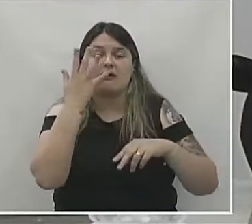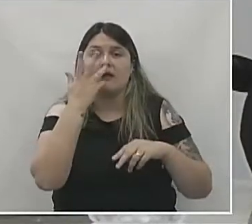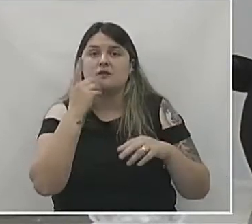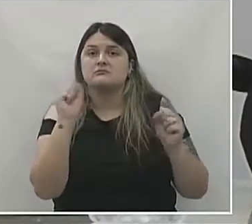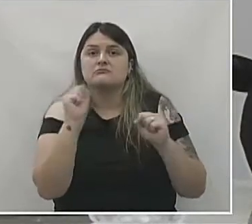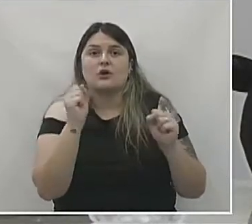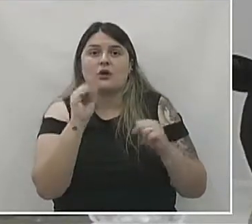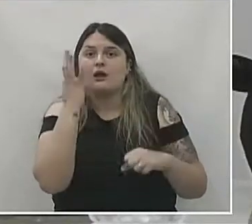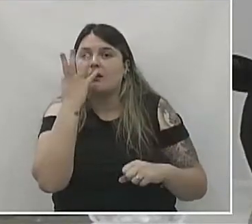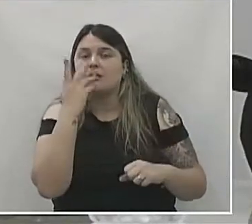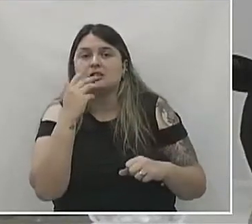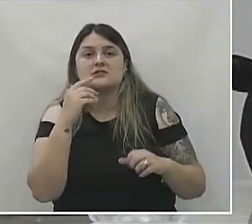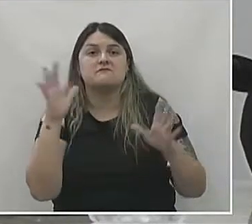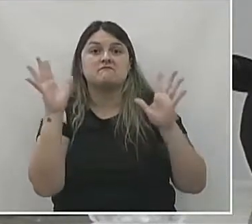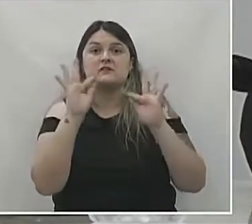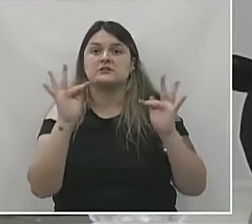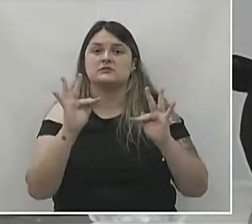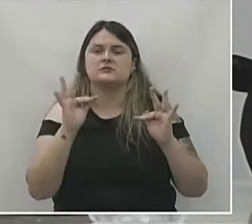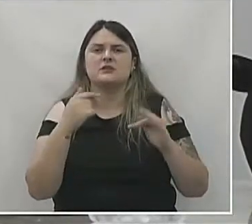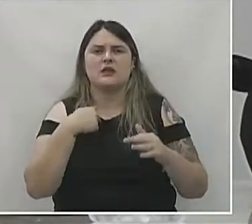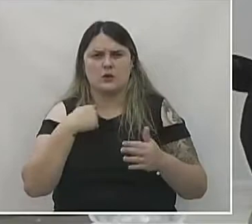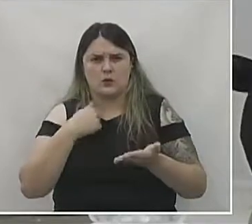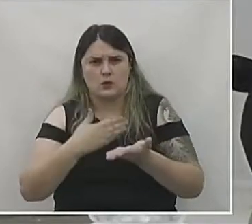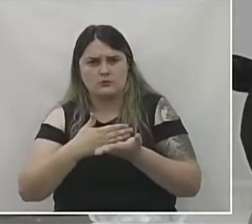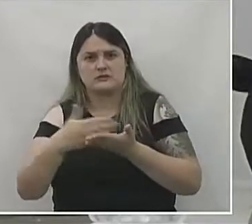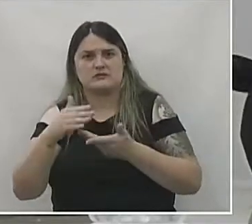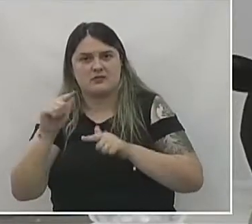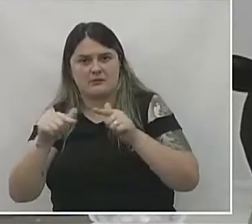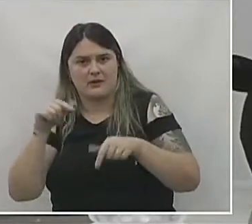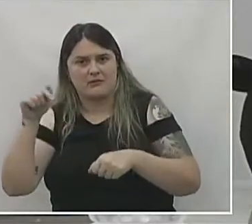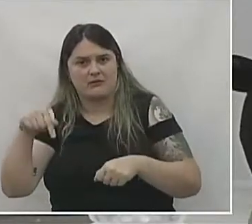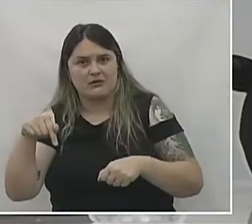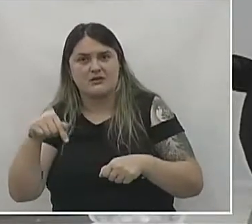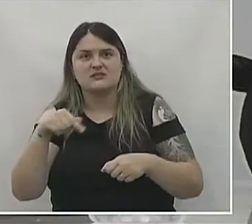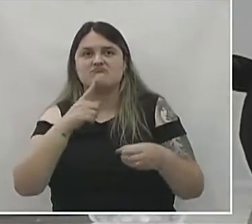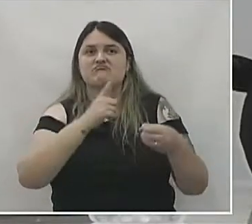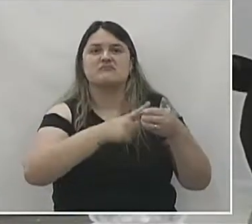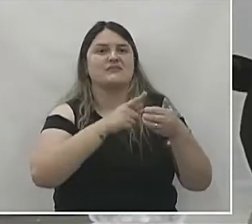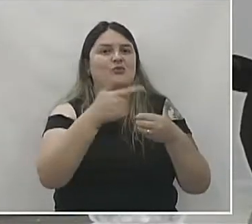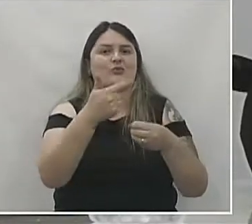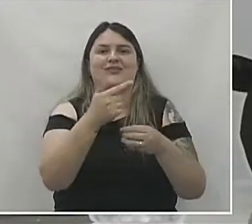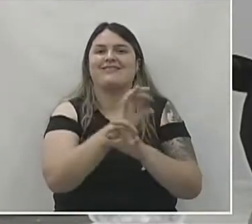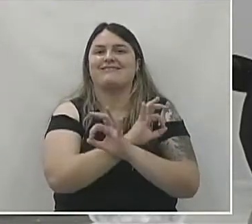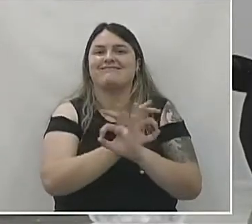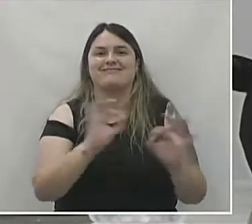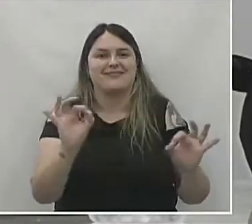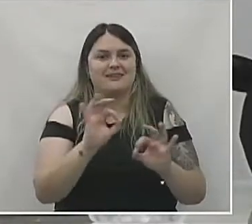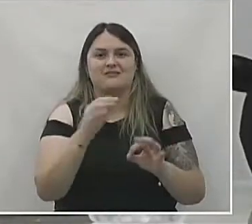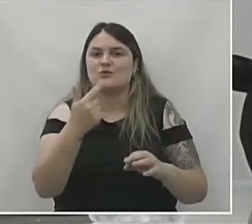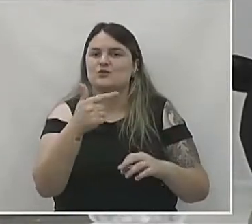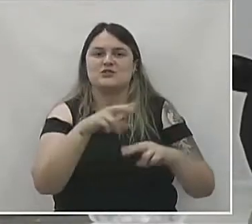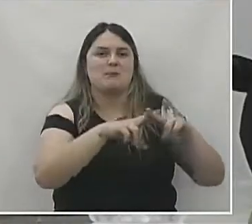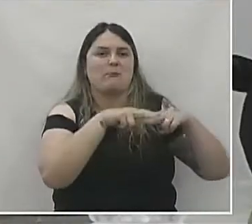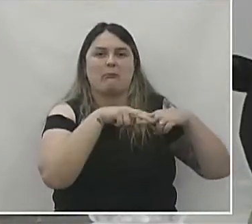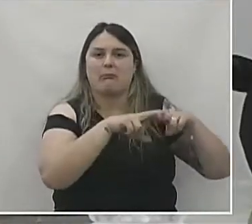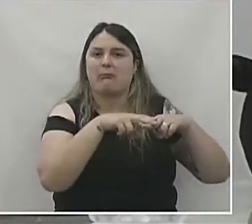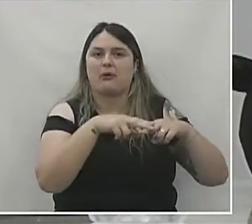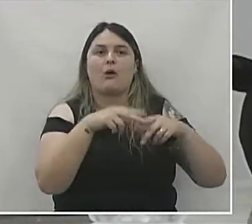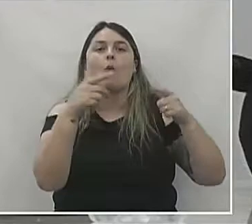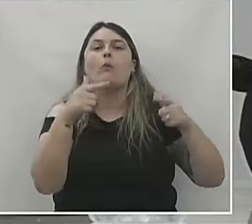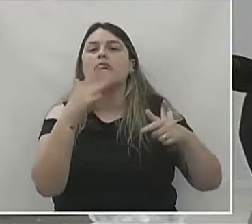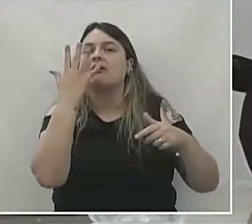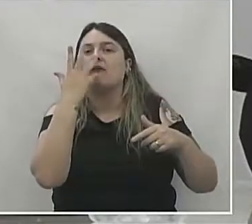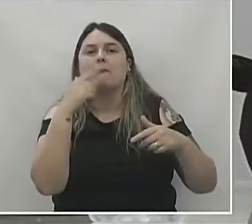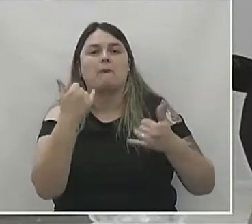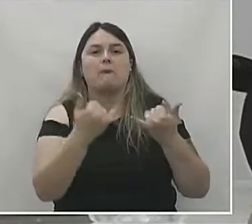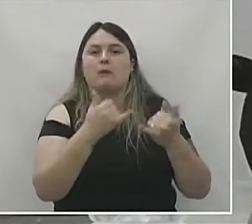feliz porque eu me recordo muito que quando eu entrei nessa câmera cidade não tinha se dado um tia parquinho não tinha nenhum das